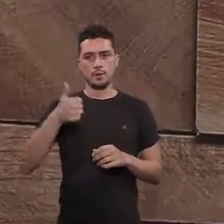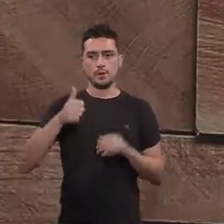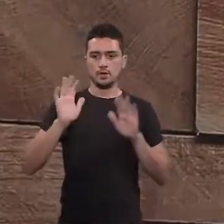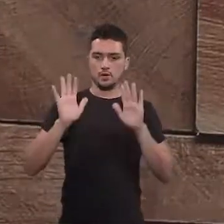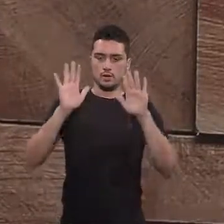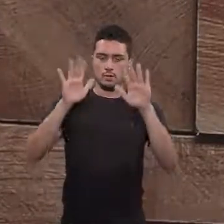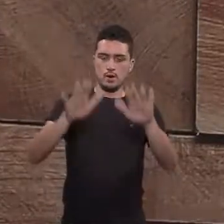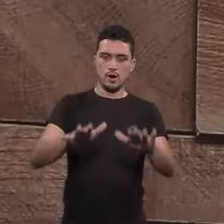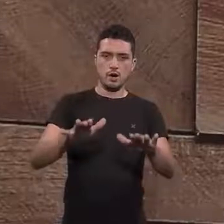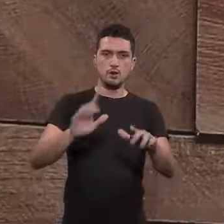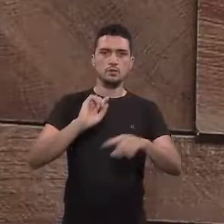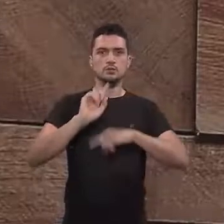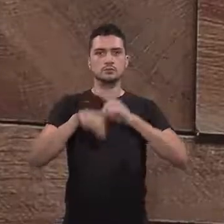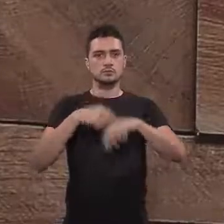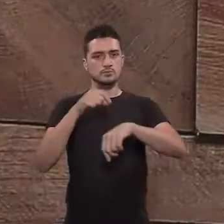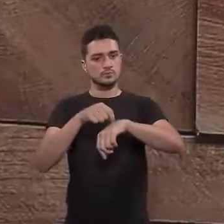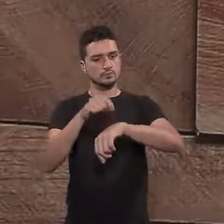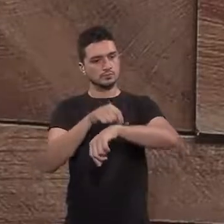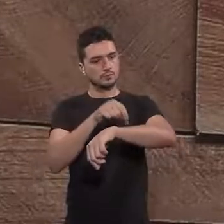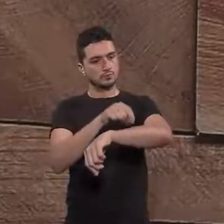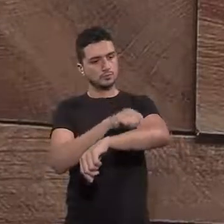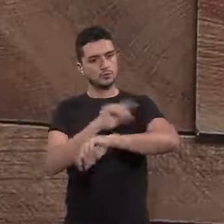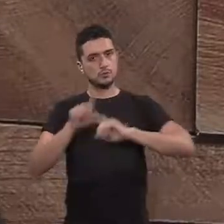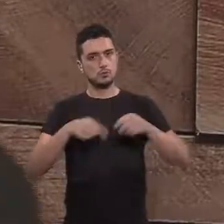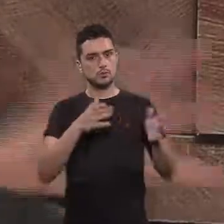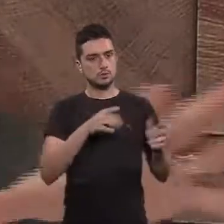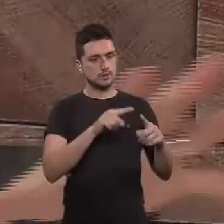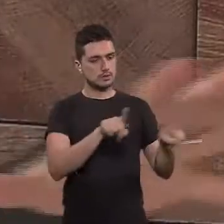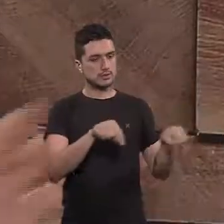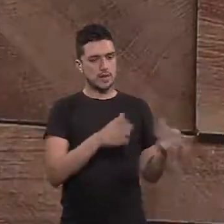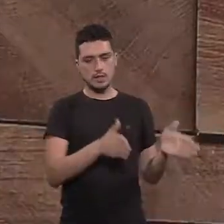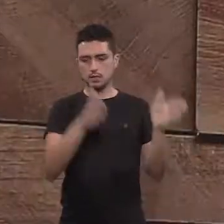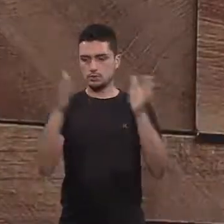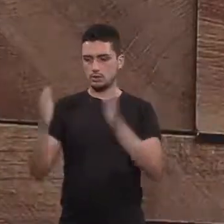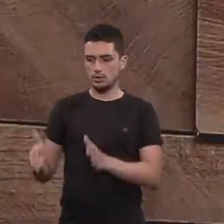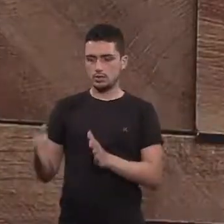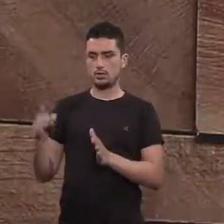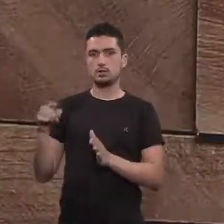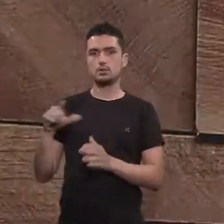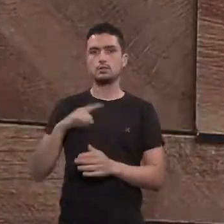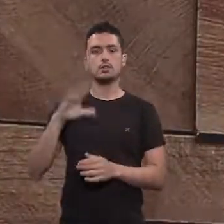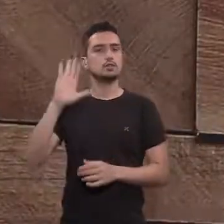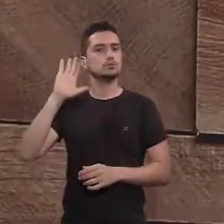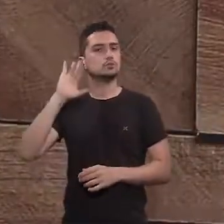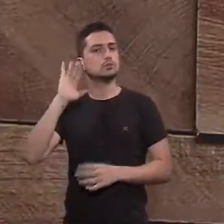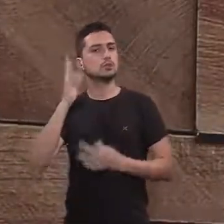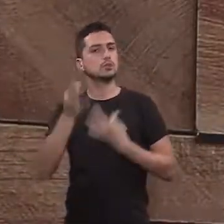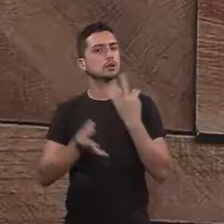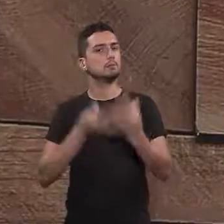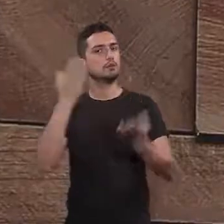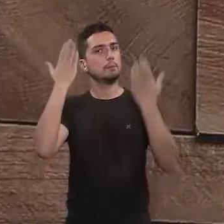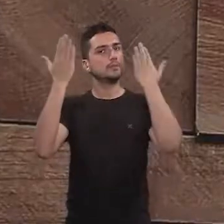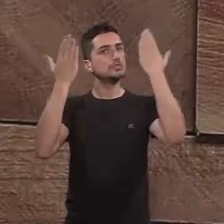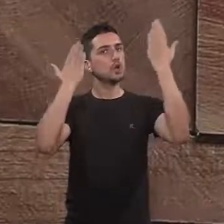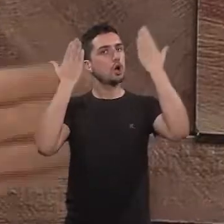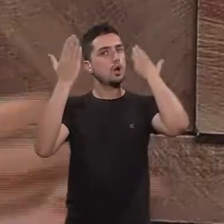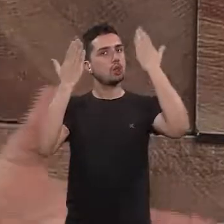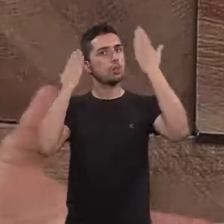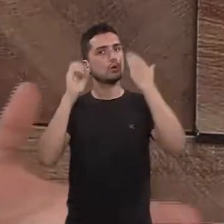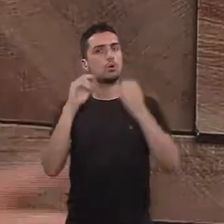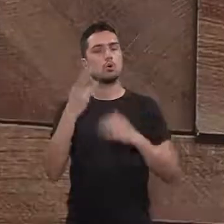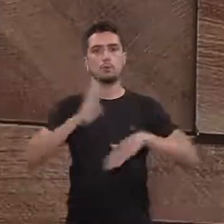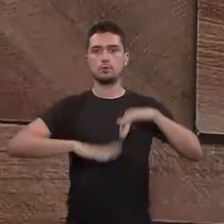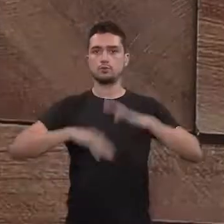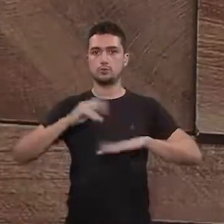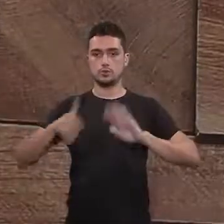faz a acupuntura, depois nós o levamos para uma sala do lado, as 2 salas trabalham simultaneamente, ele fica dando escuta terapêutica com psicólogos ou